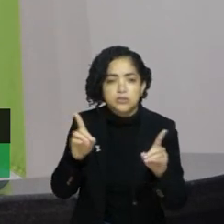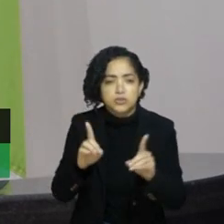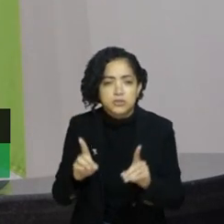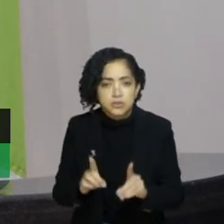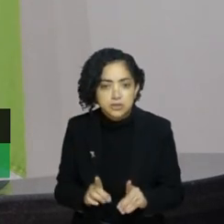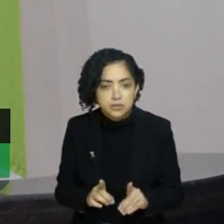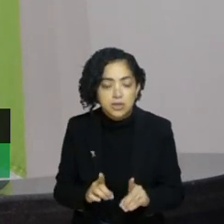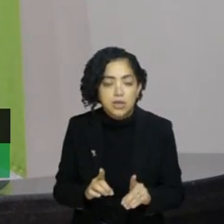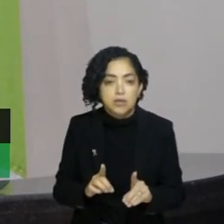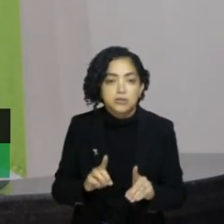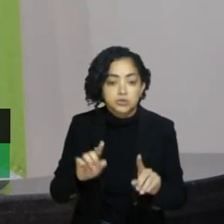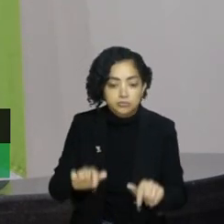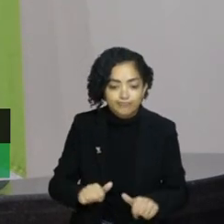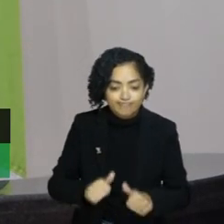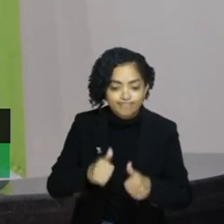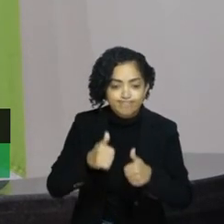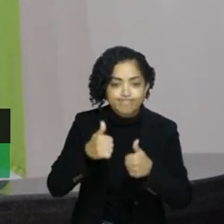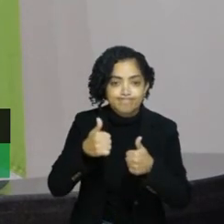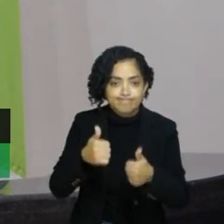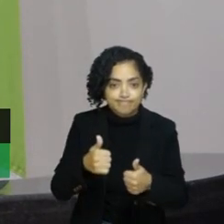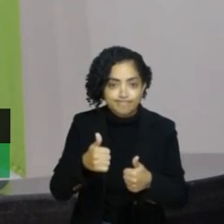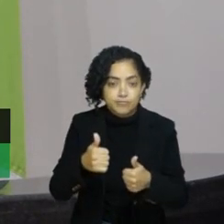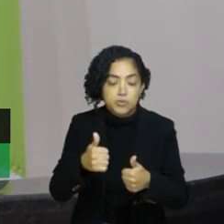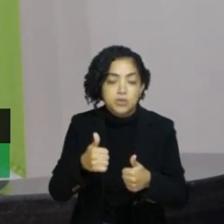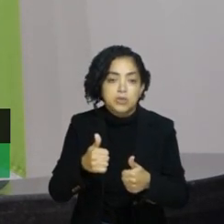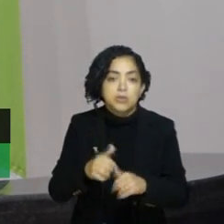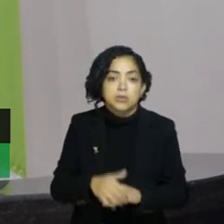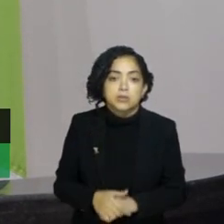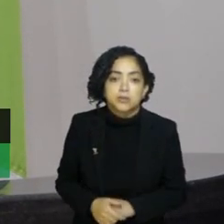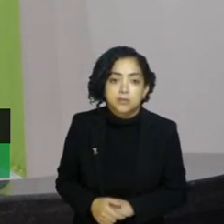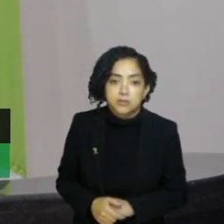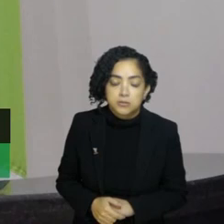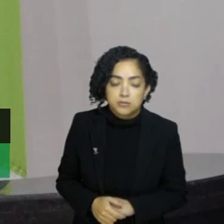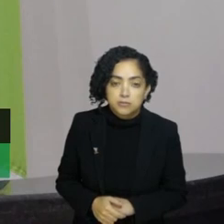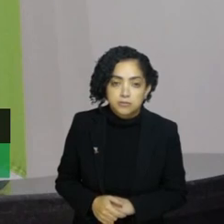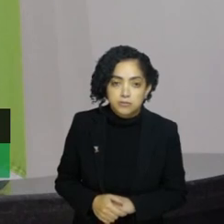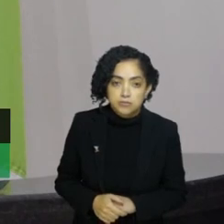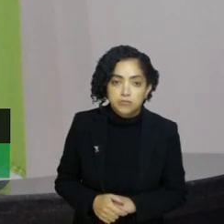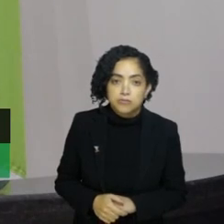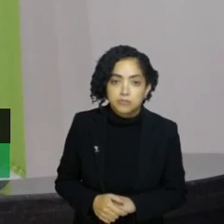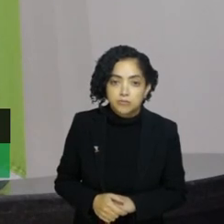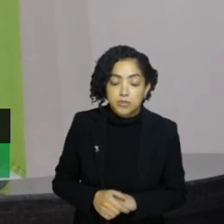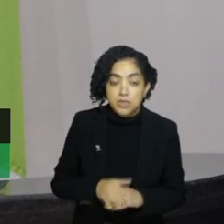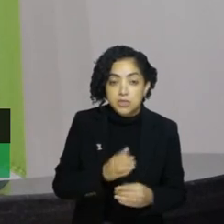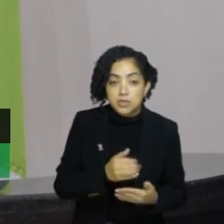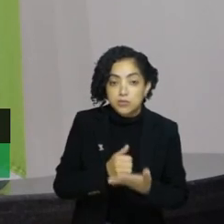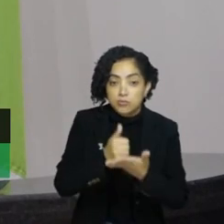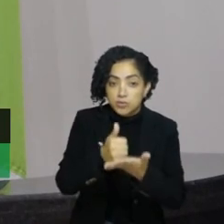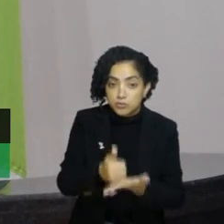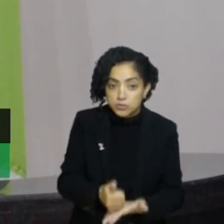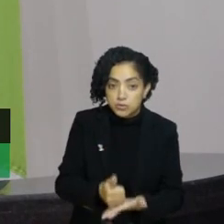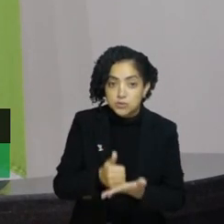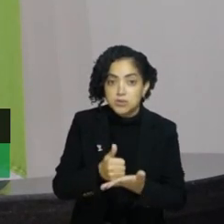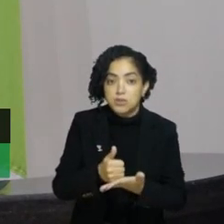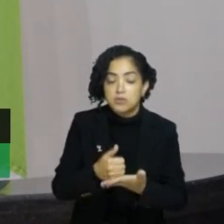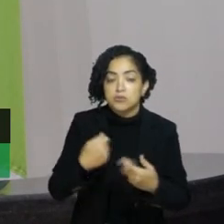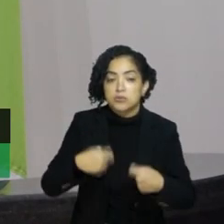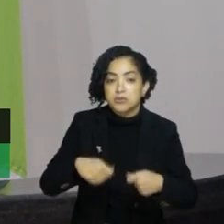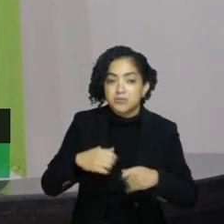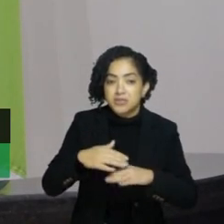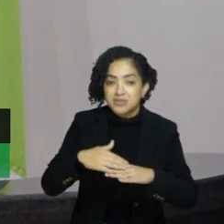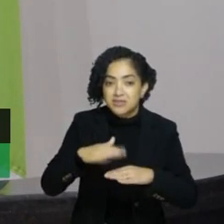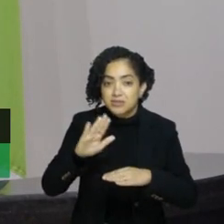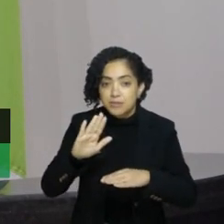se reerguerem com suas próprias forças. E o auxílio que requerem vai muito além